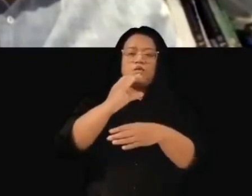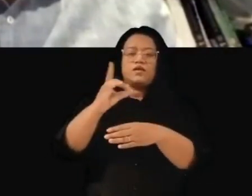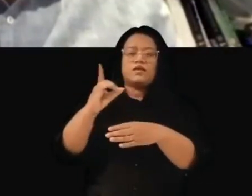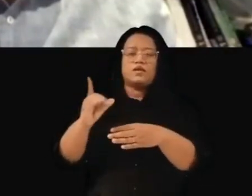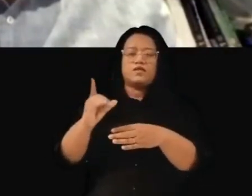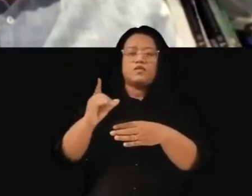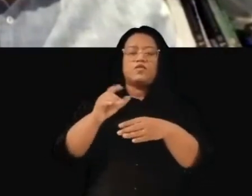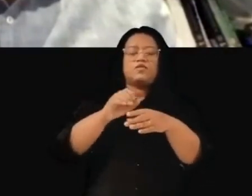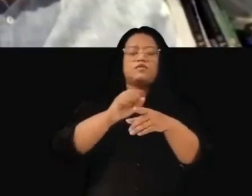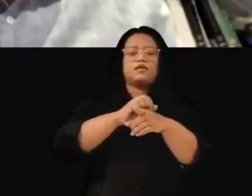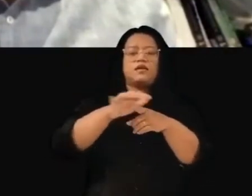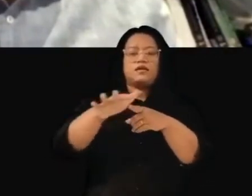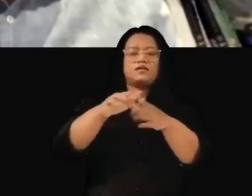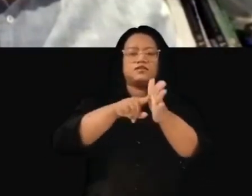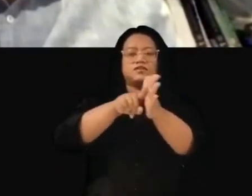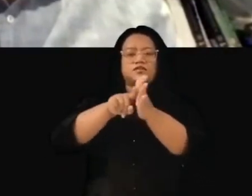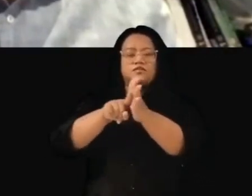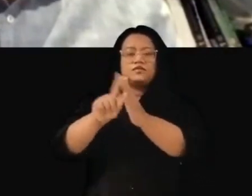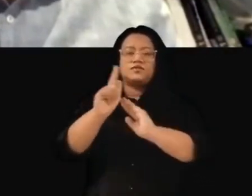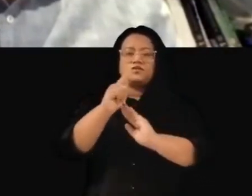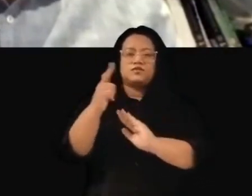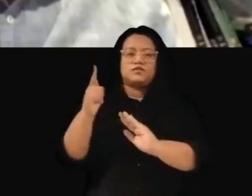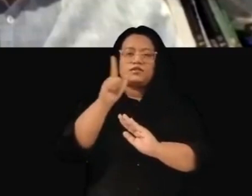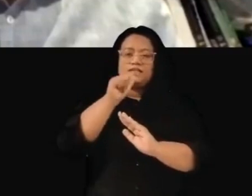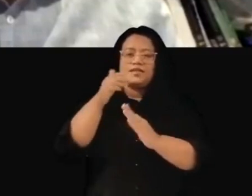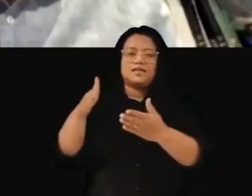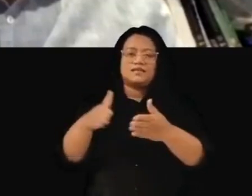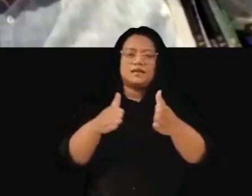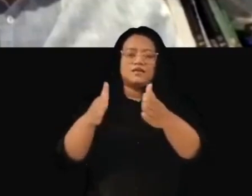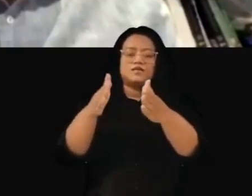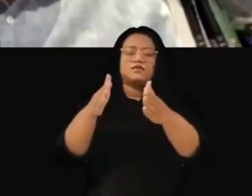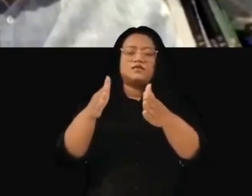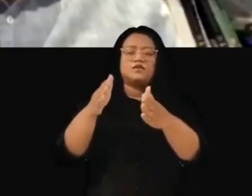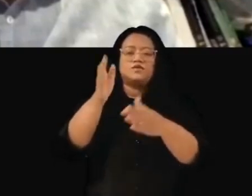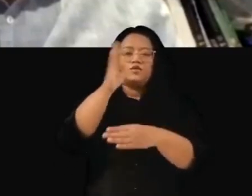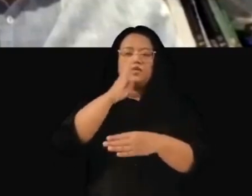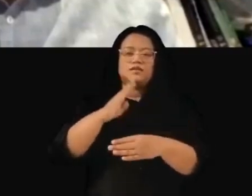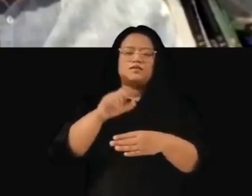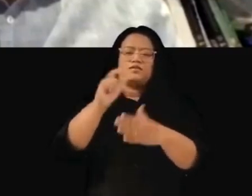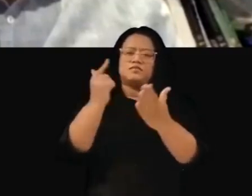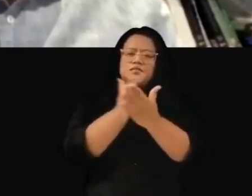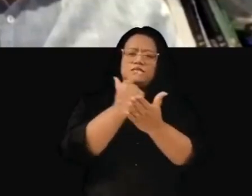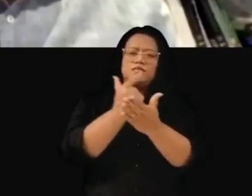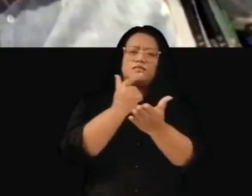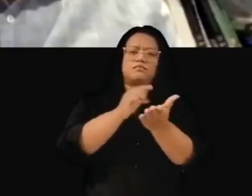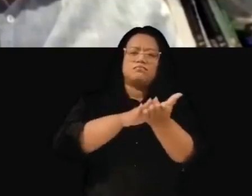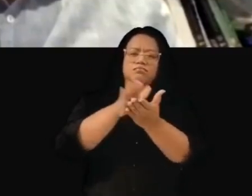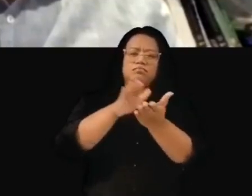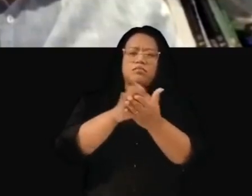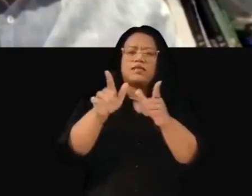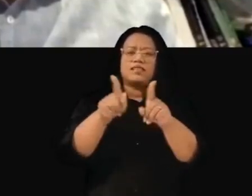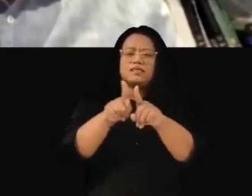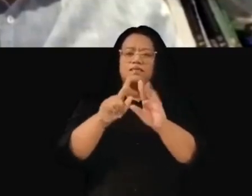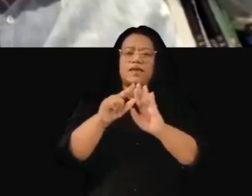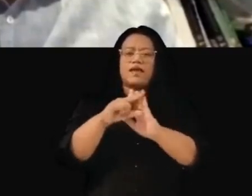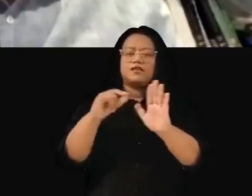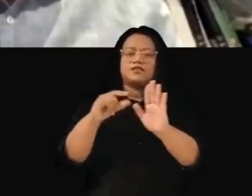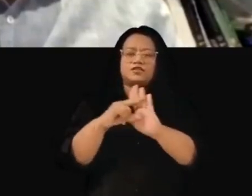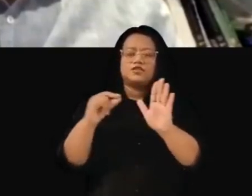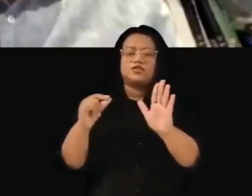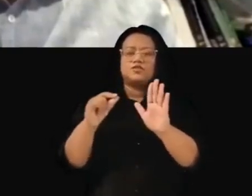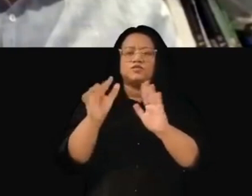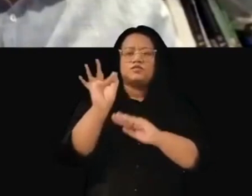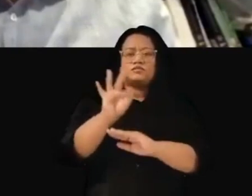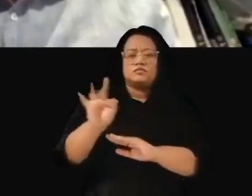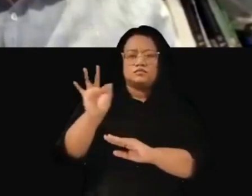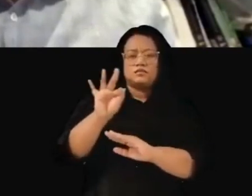de Pesquisas de Geografia das Águas no Brasil, autor de livros didáticos e artigos acadêmicos. Professor